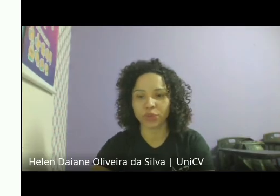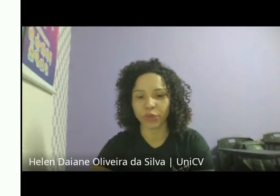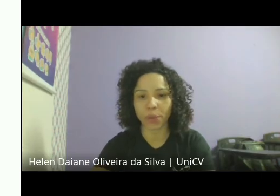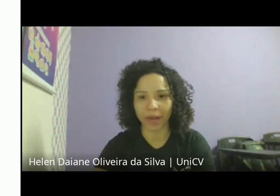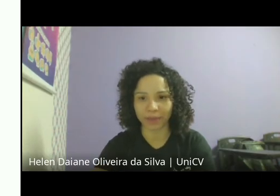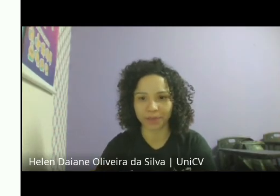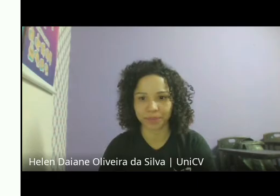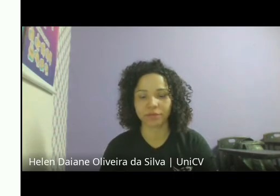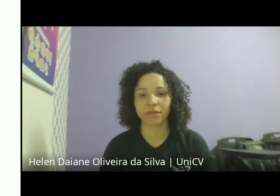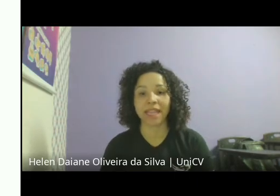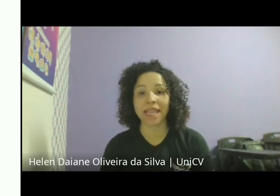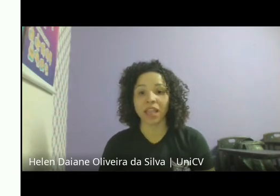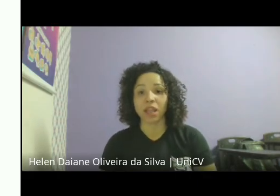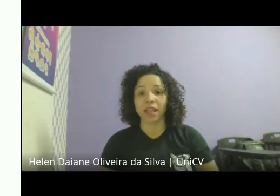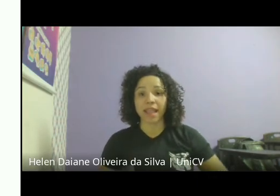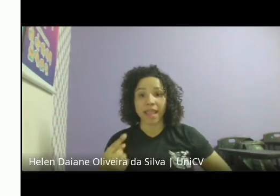chocolate eu fui comprar.